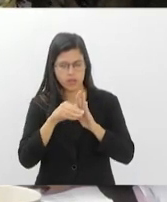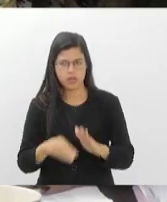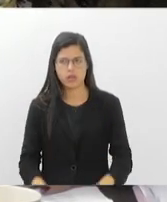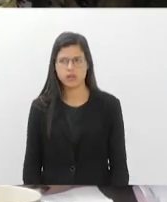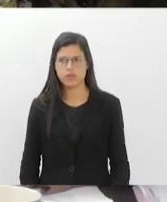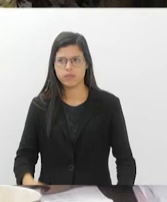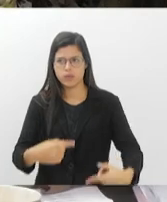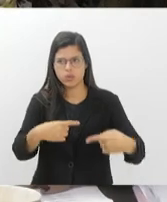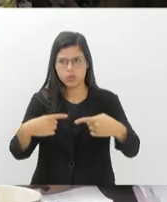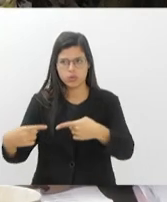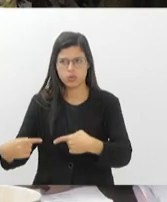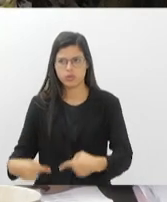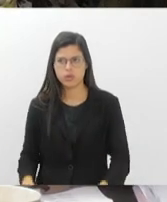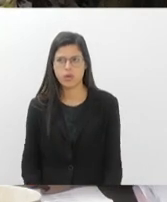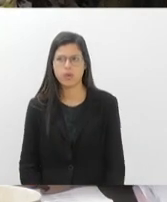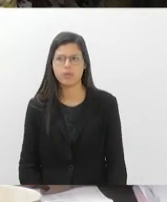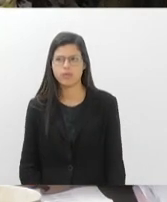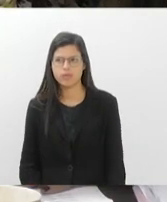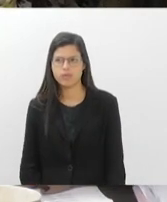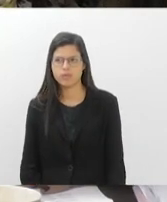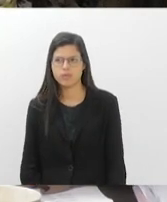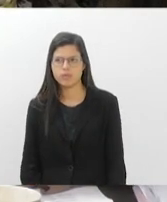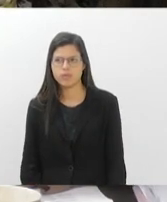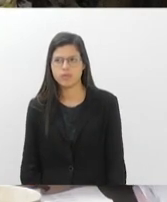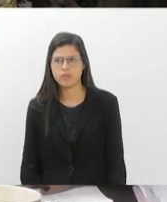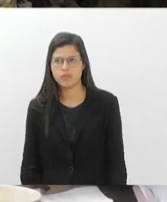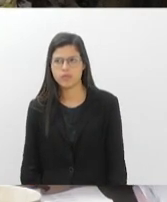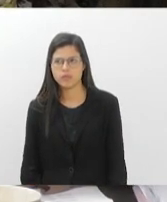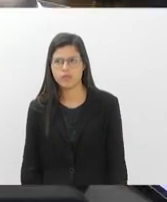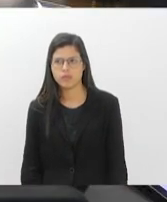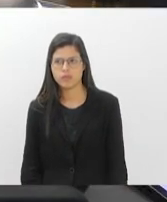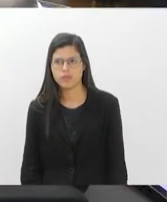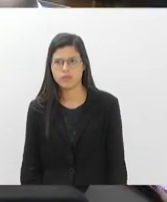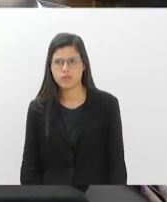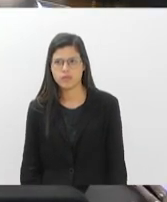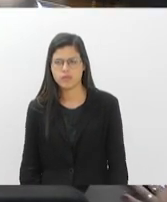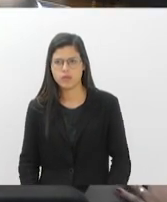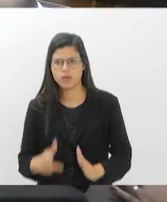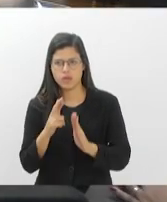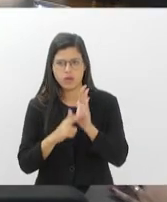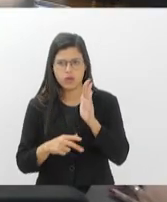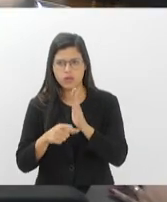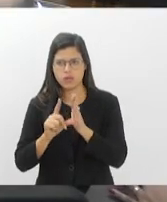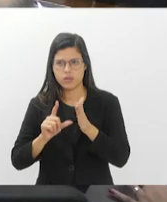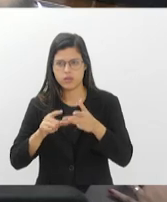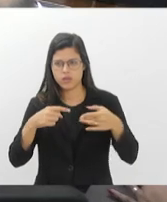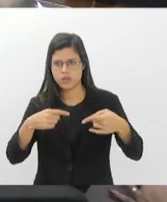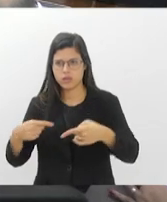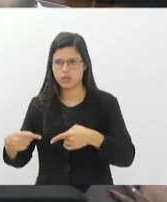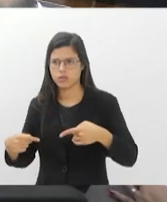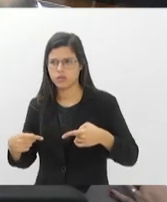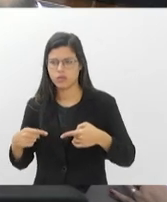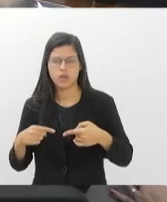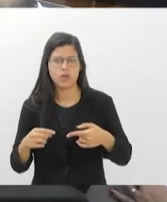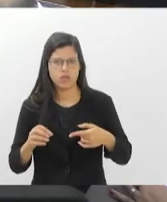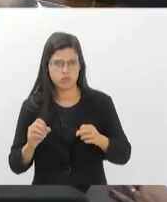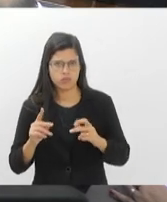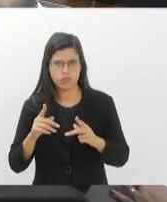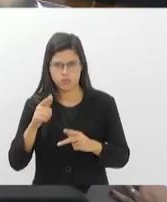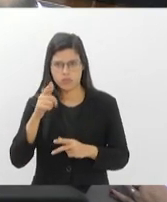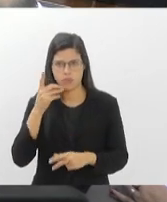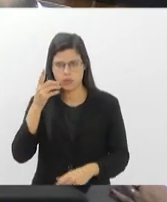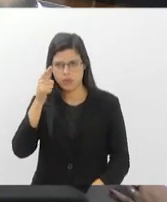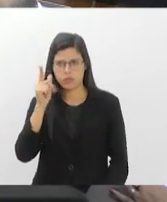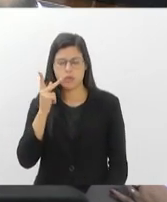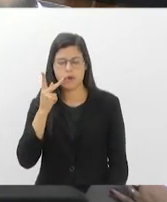em discussão. Para discutir. Presidente. Como relator aqui, antes da discussão, deputado Luiz Paulo, se me permite, deputado? Pois não. Na realidade, o